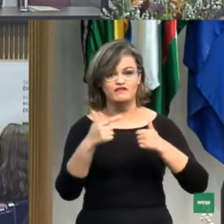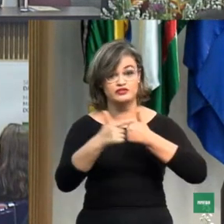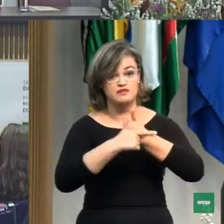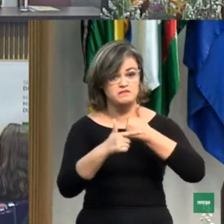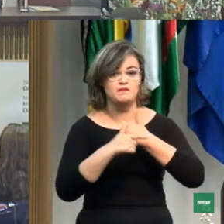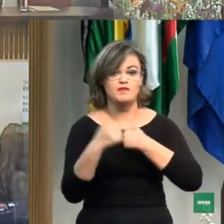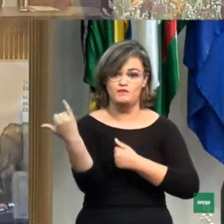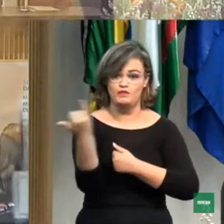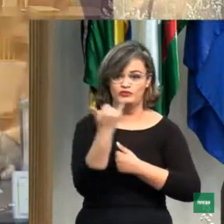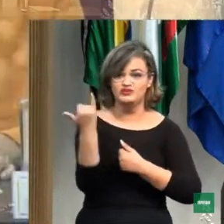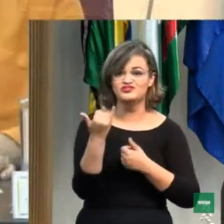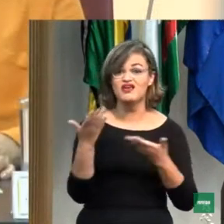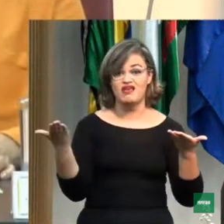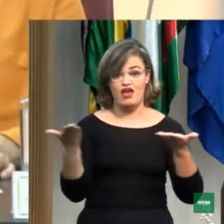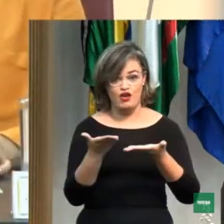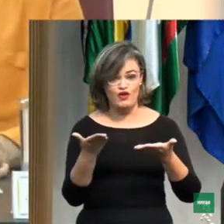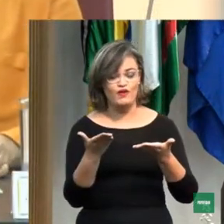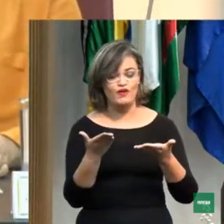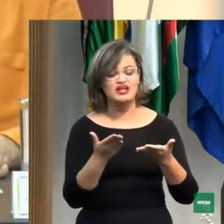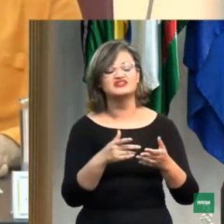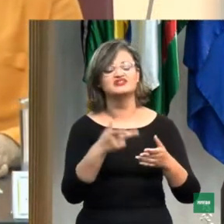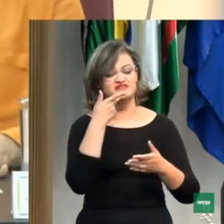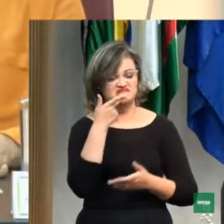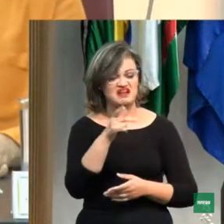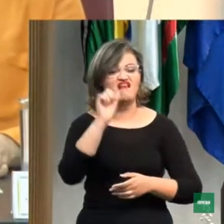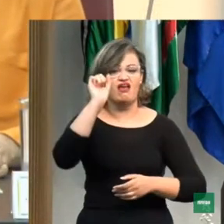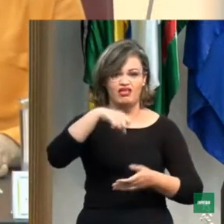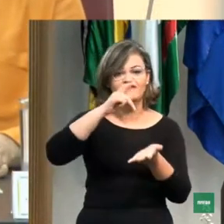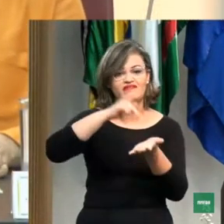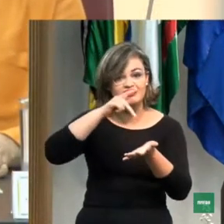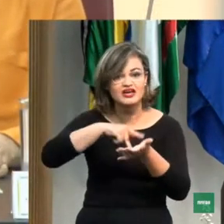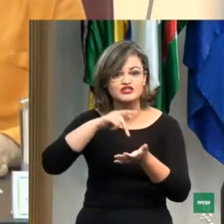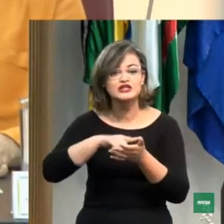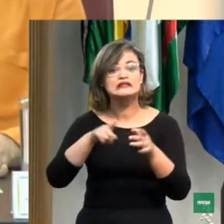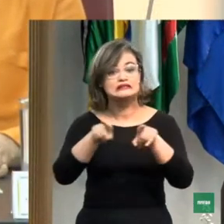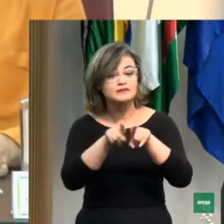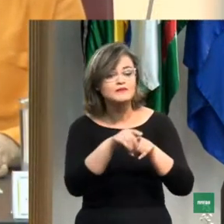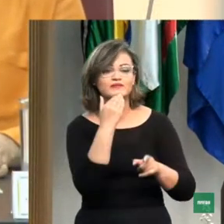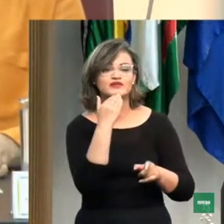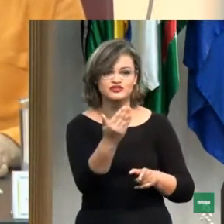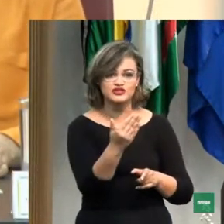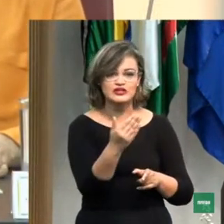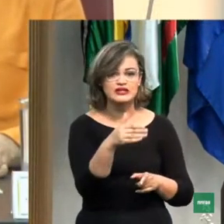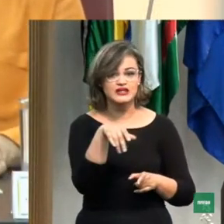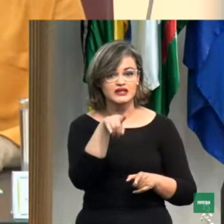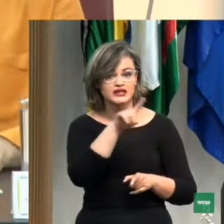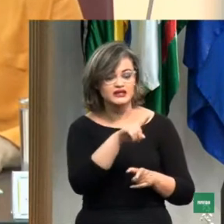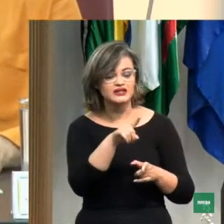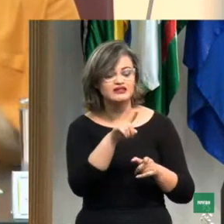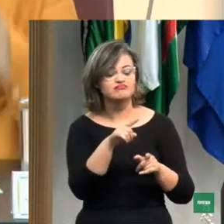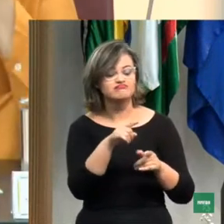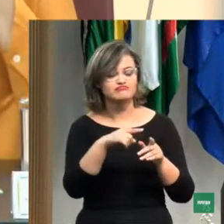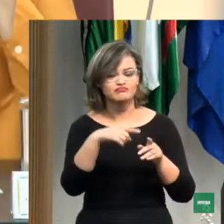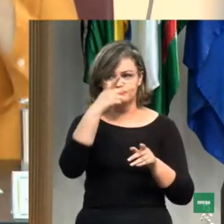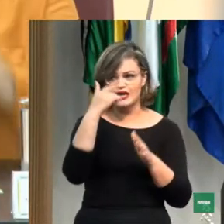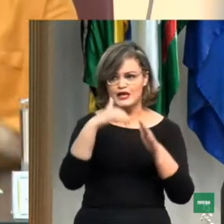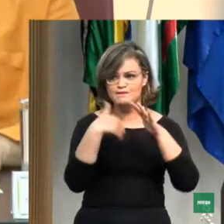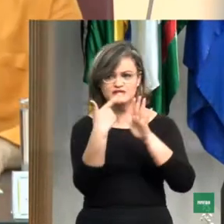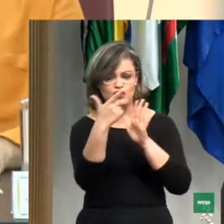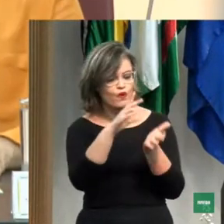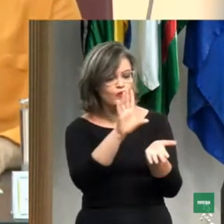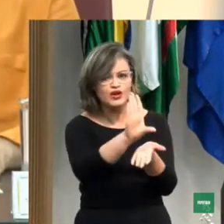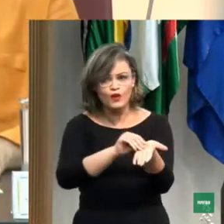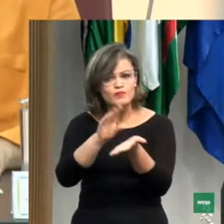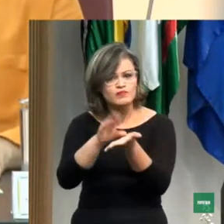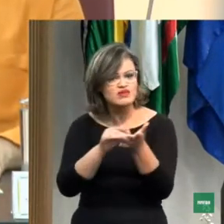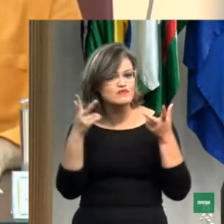podemos proclamar. E, ao mesmo tempo, pedir que se possa replicar essas práticas como uma